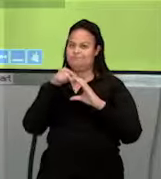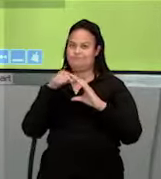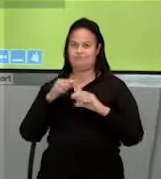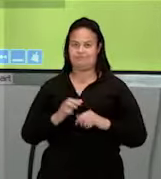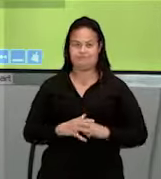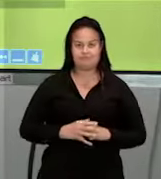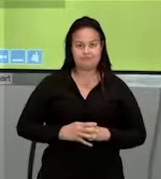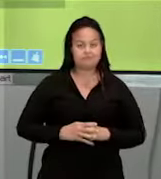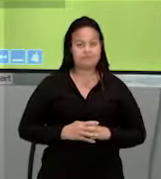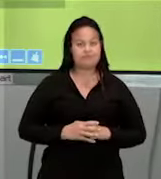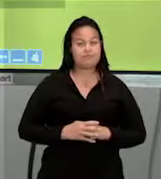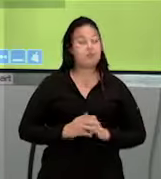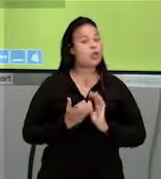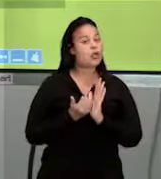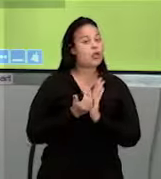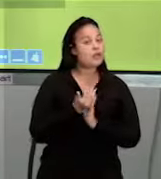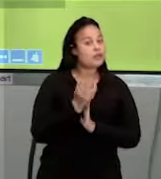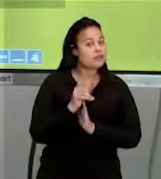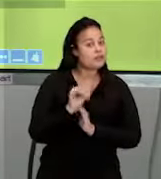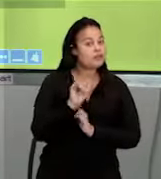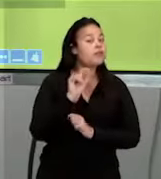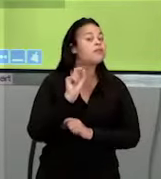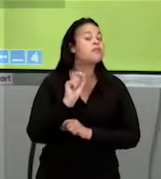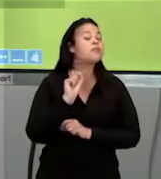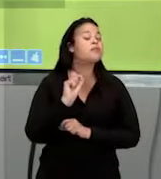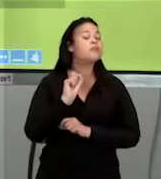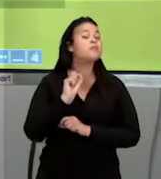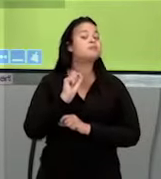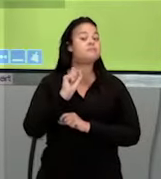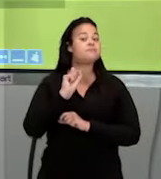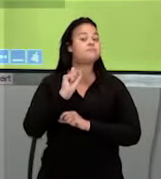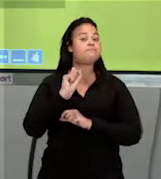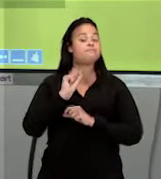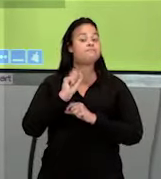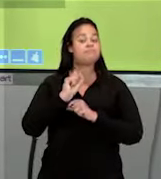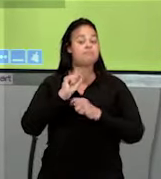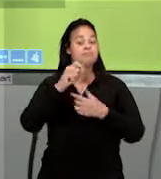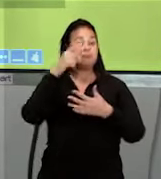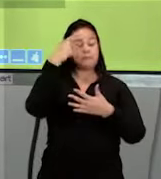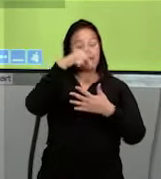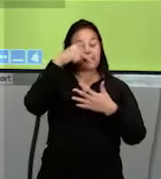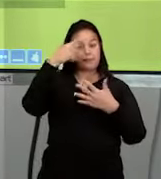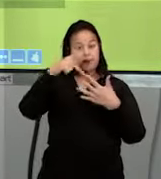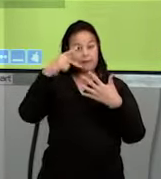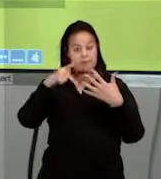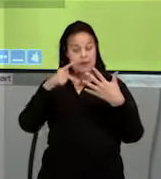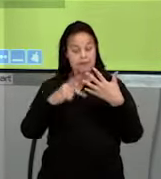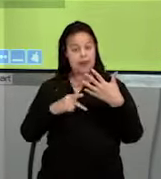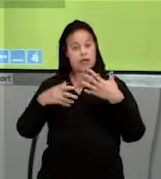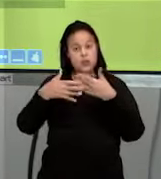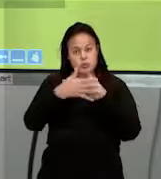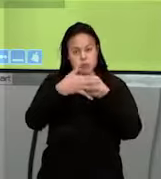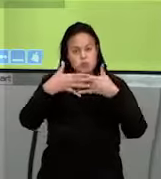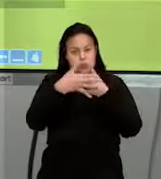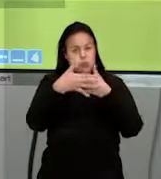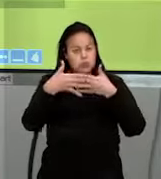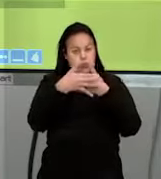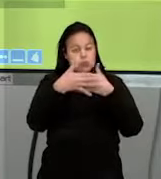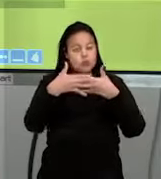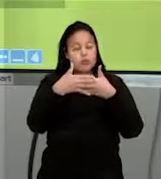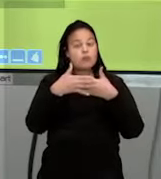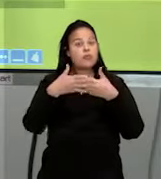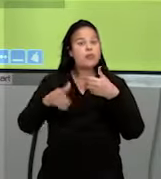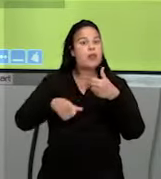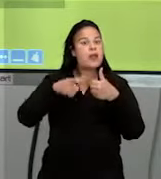Então, nós vamos começar a falar sobre os tipos específicos de tecidos, falando do